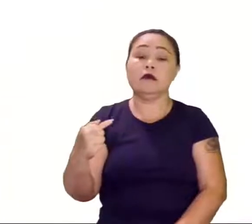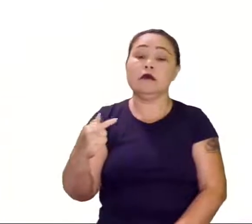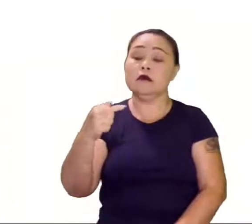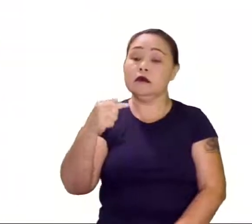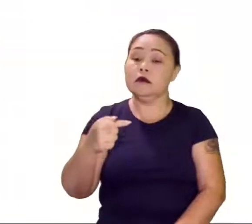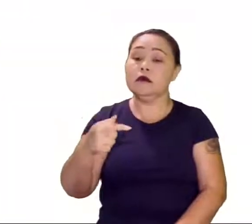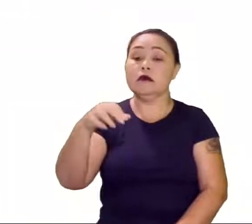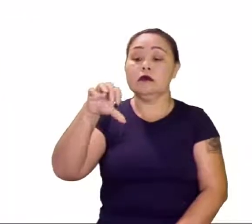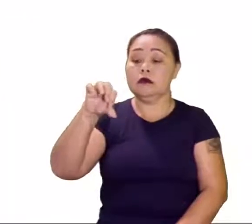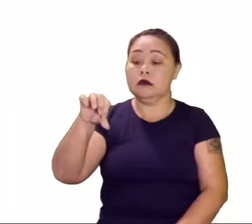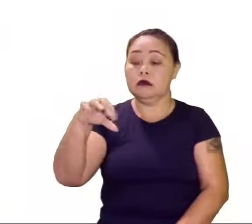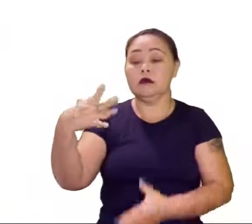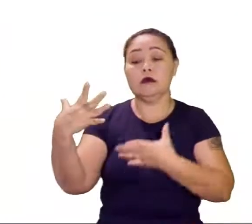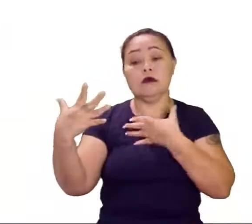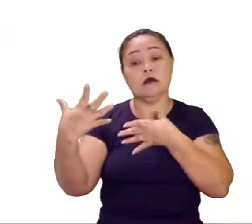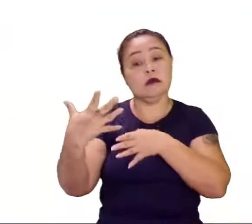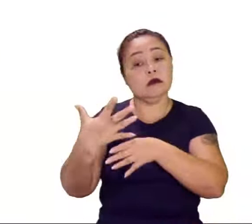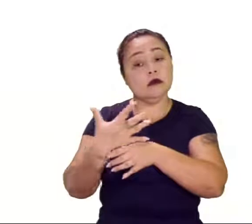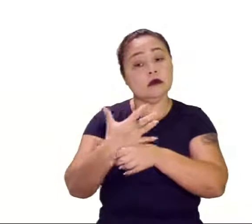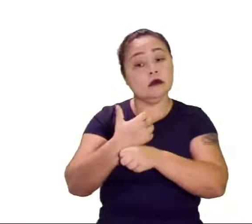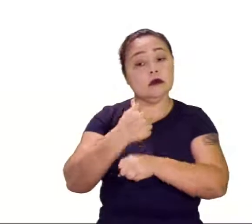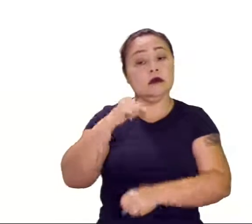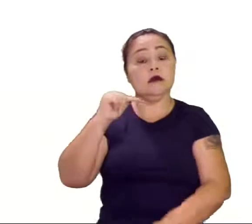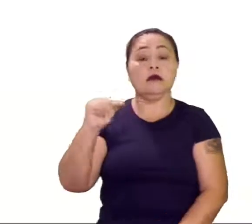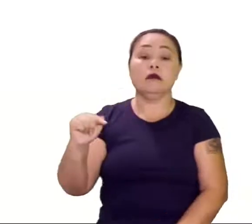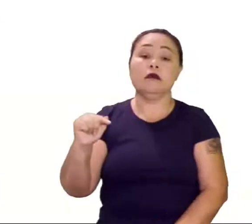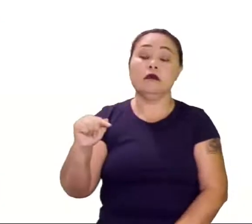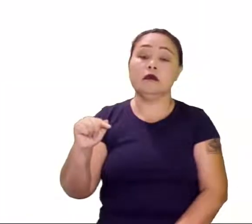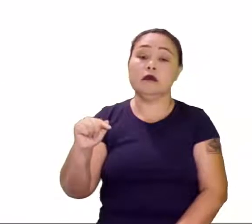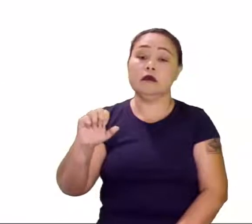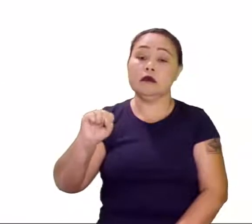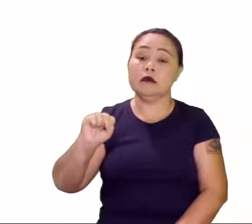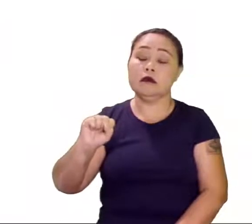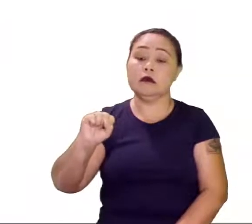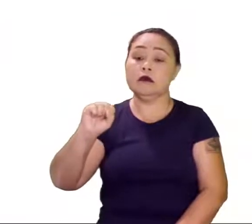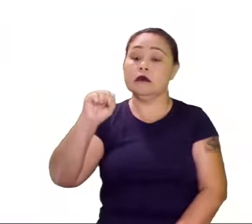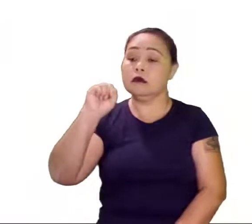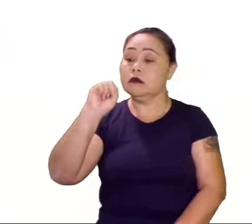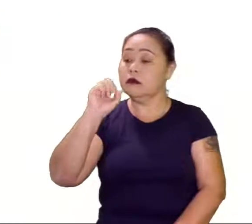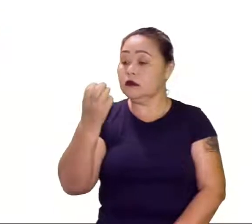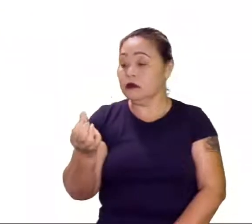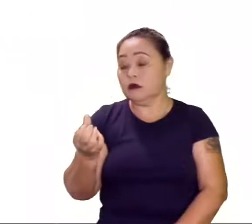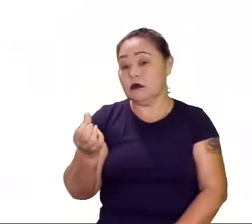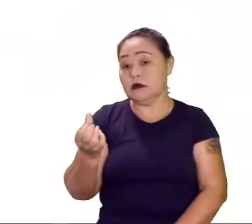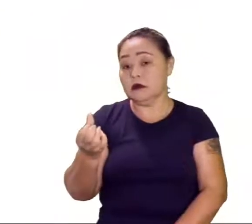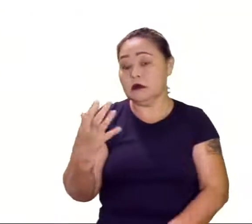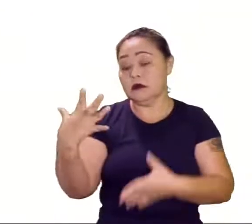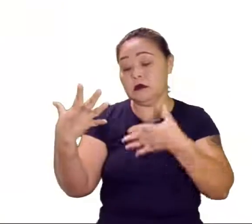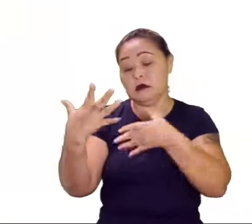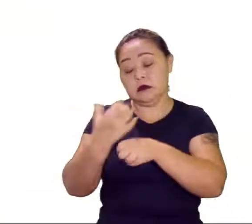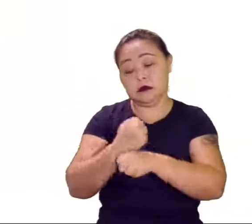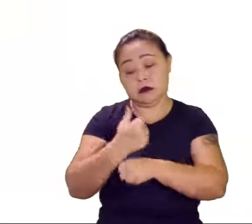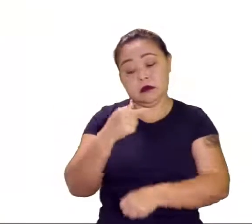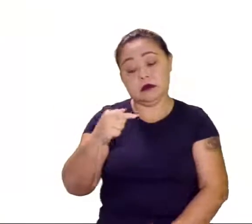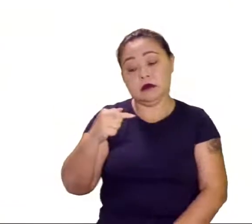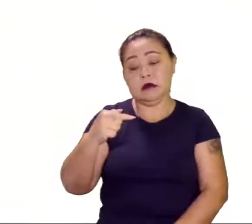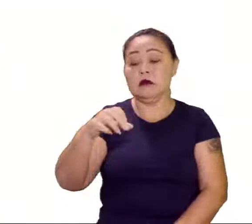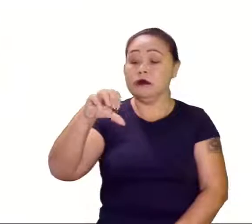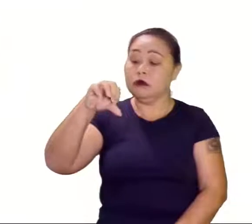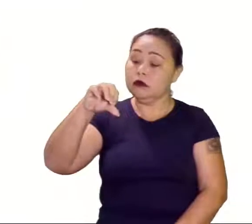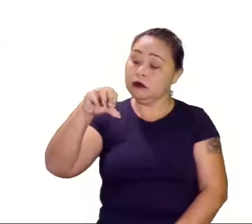7. 79. 79. Soma 7. 86. 86. E soma